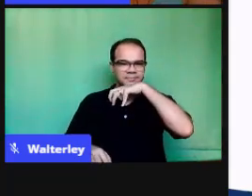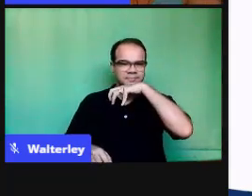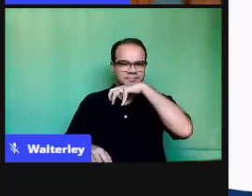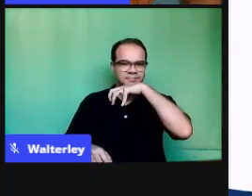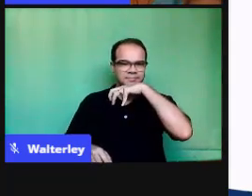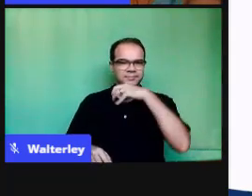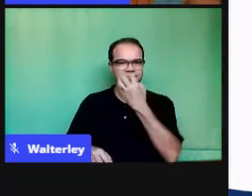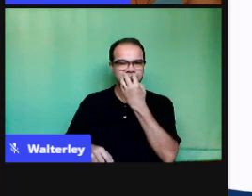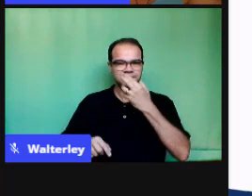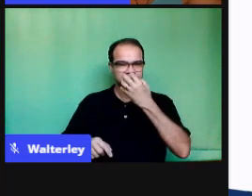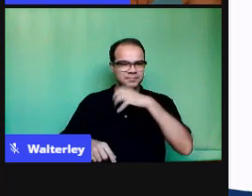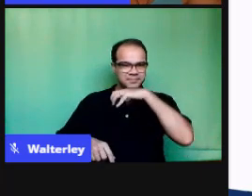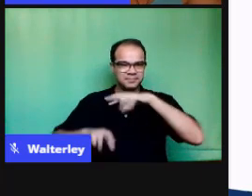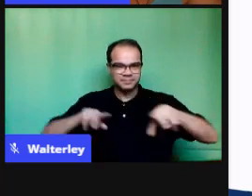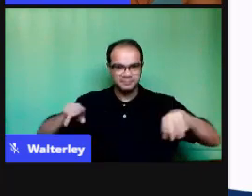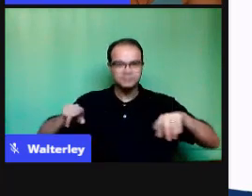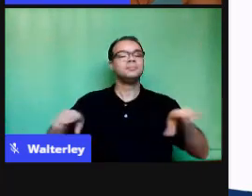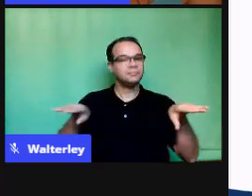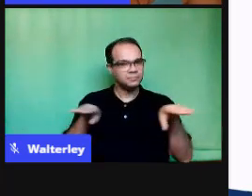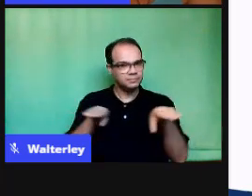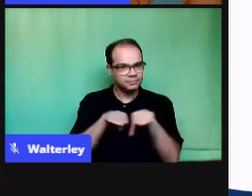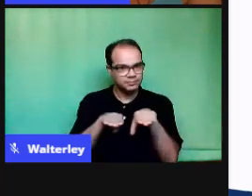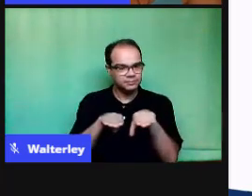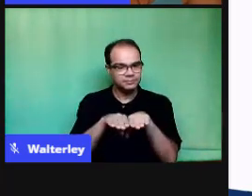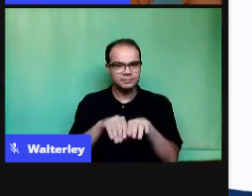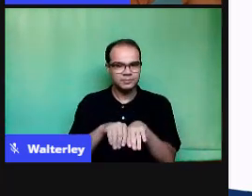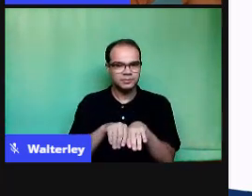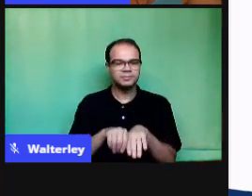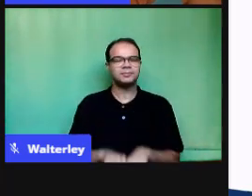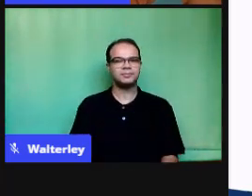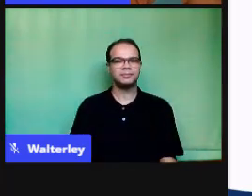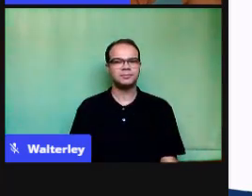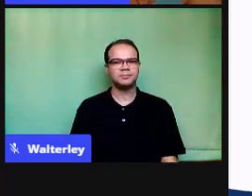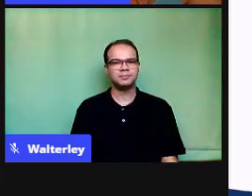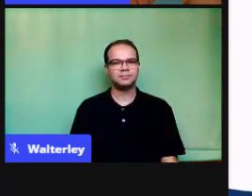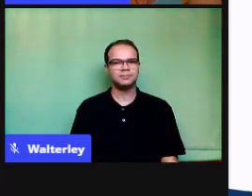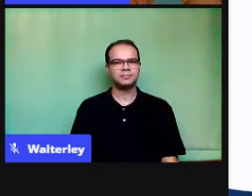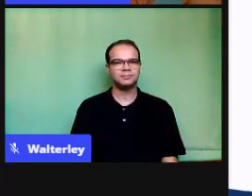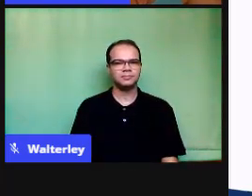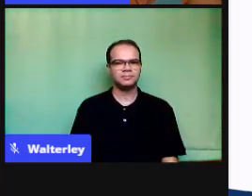a conscientização de ciência e